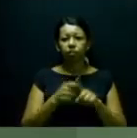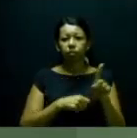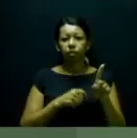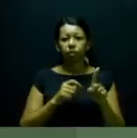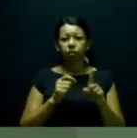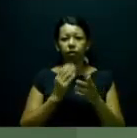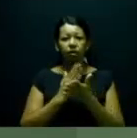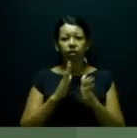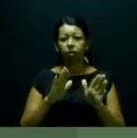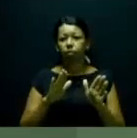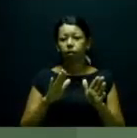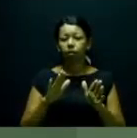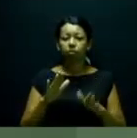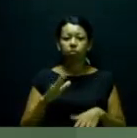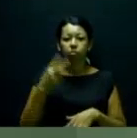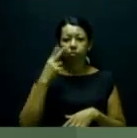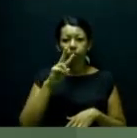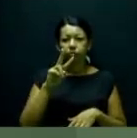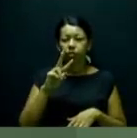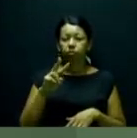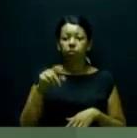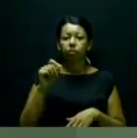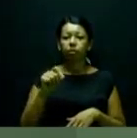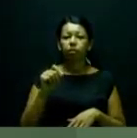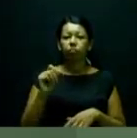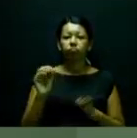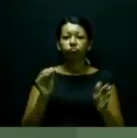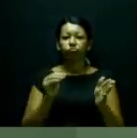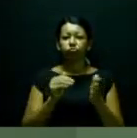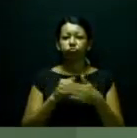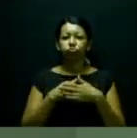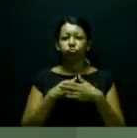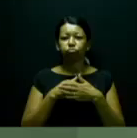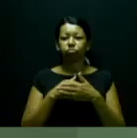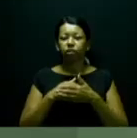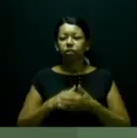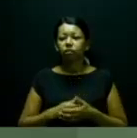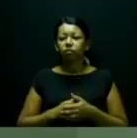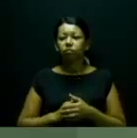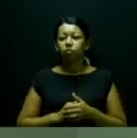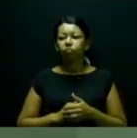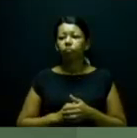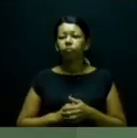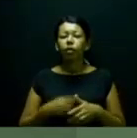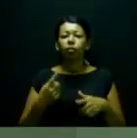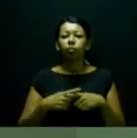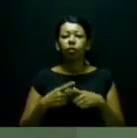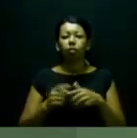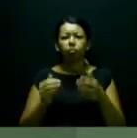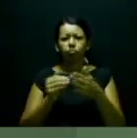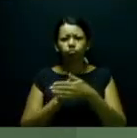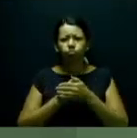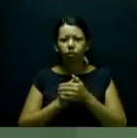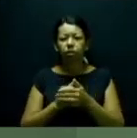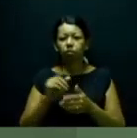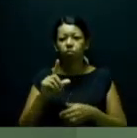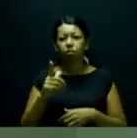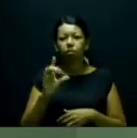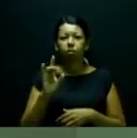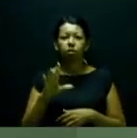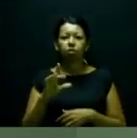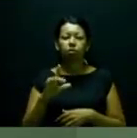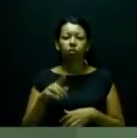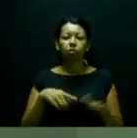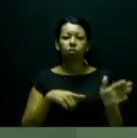esgotando e o que deparamos aí é com uma omissão, uma verdadeira omissão, porque a omissão não está só